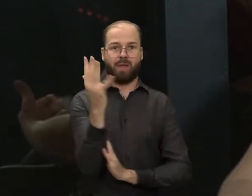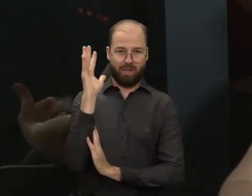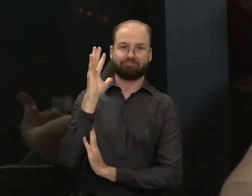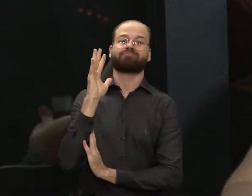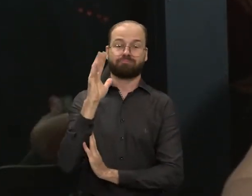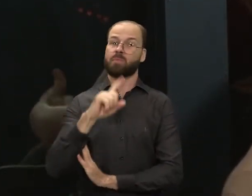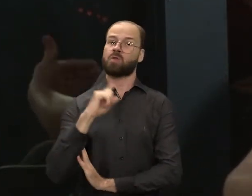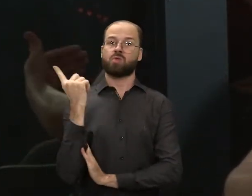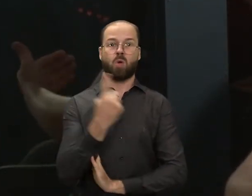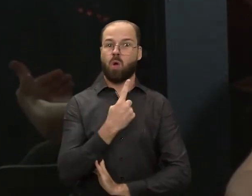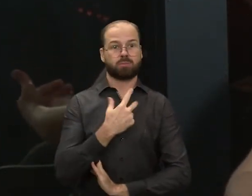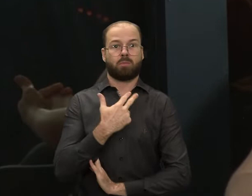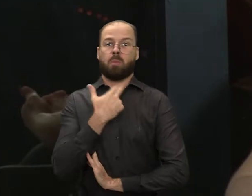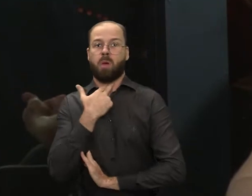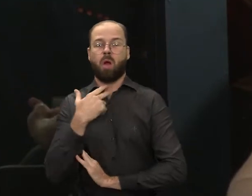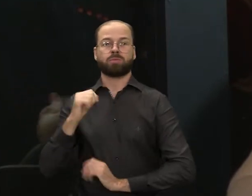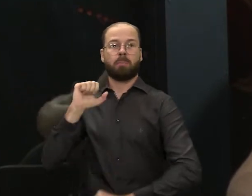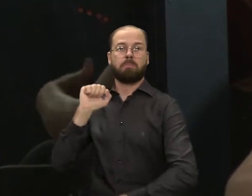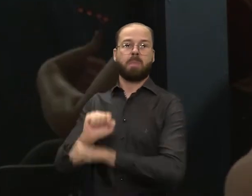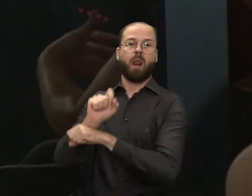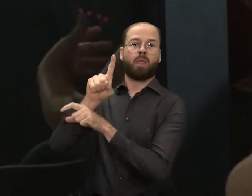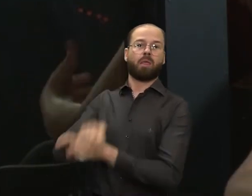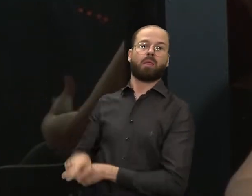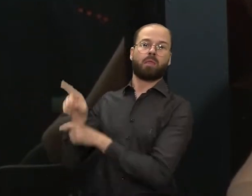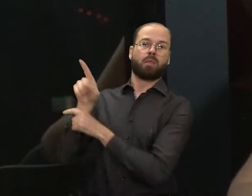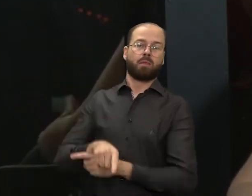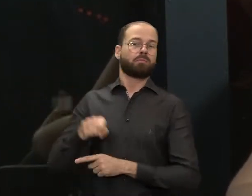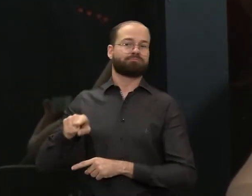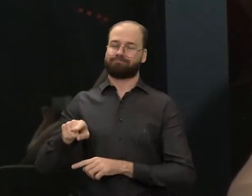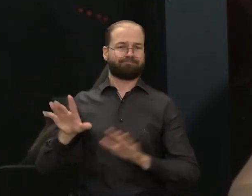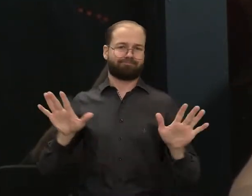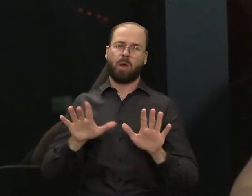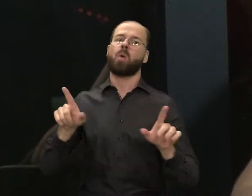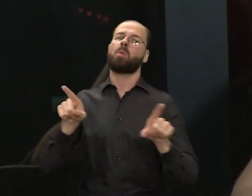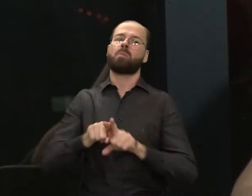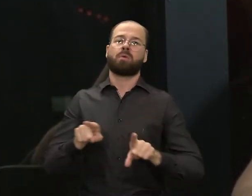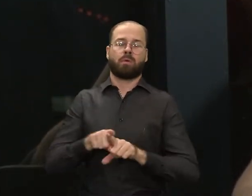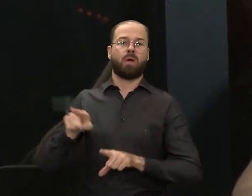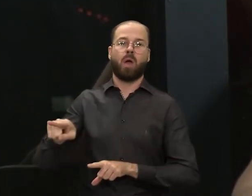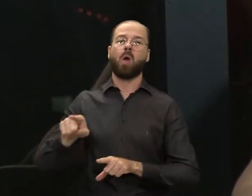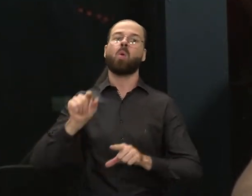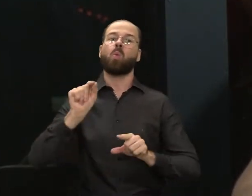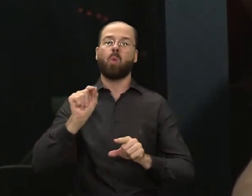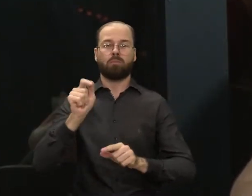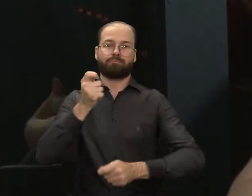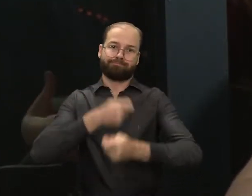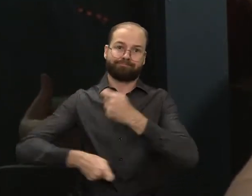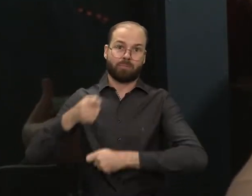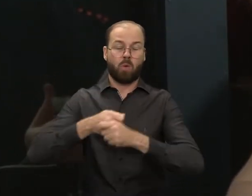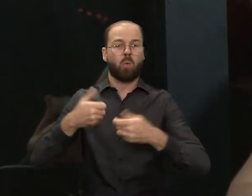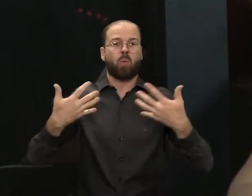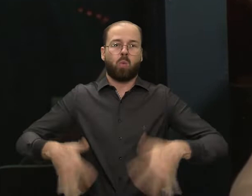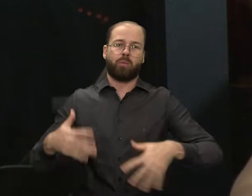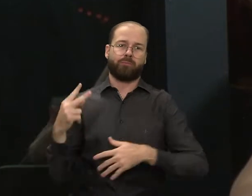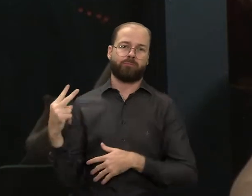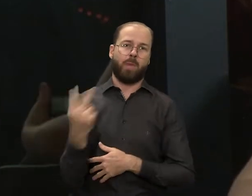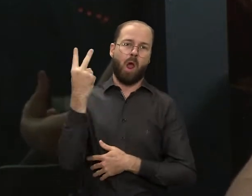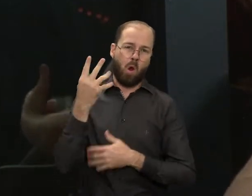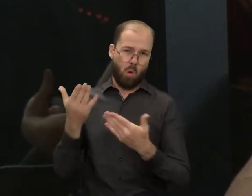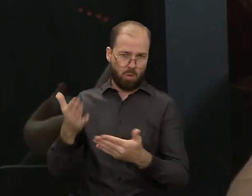abrir mão dessa produção agrícola porque isso tem um impacto econômico muito grande para o estado. Mas é